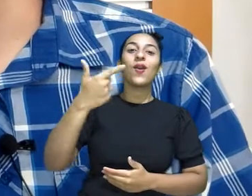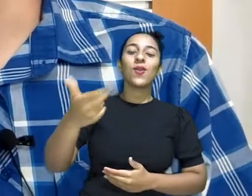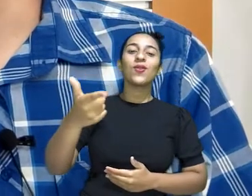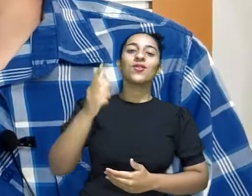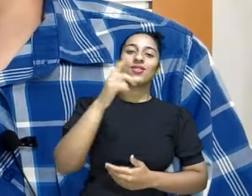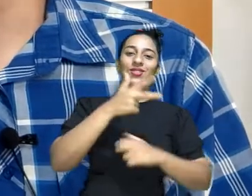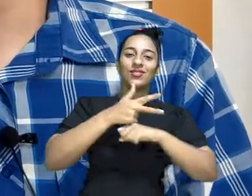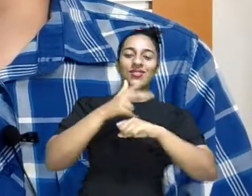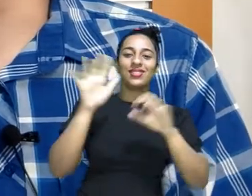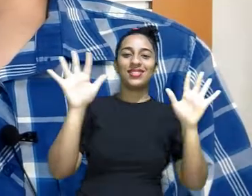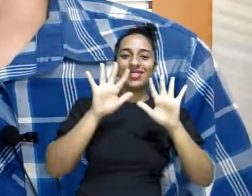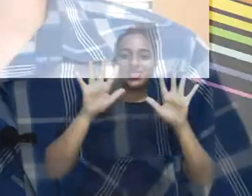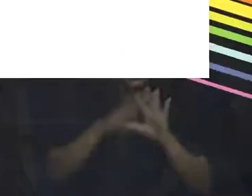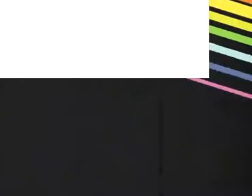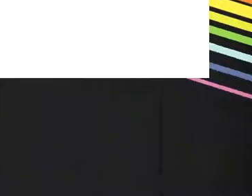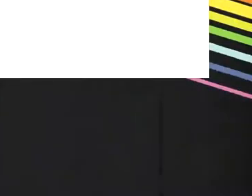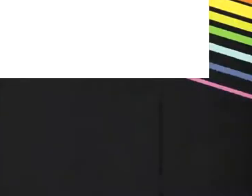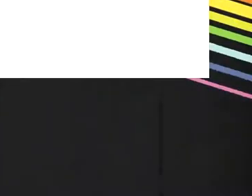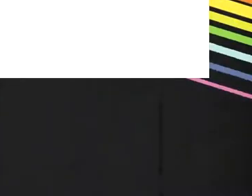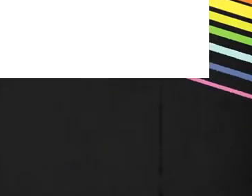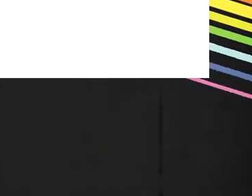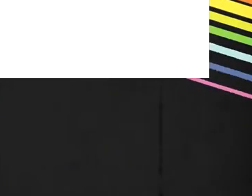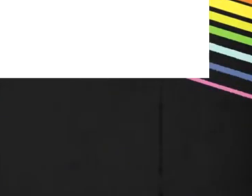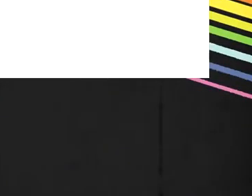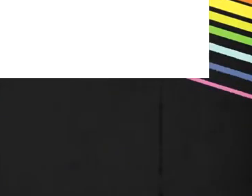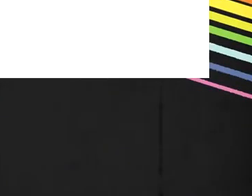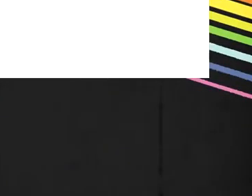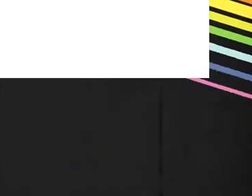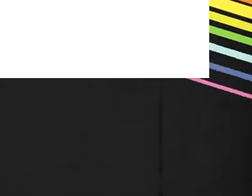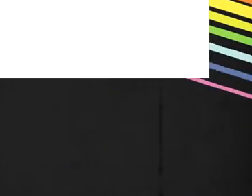até o próximo vídeo e tchau tchau